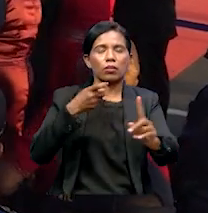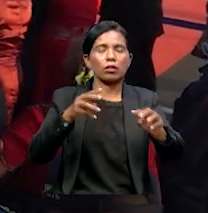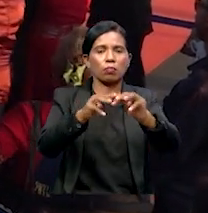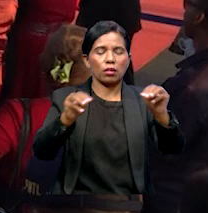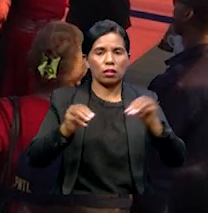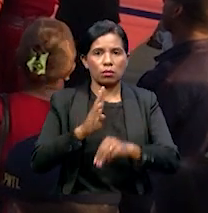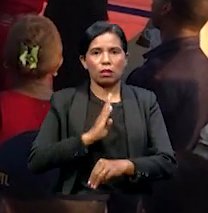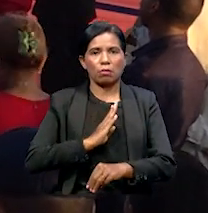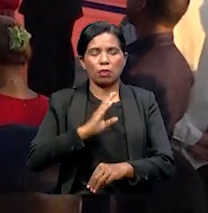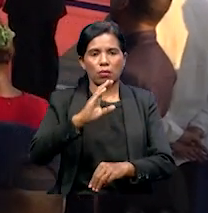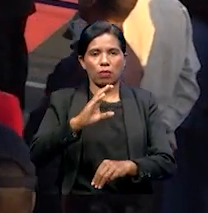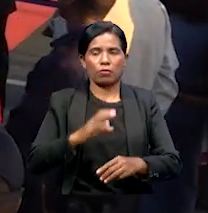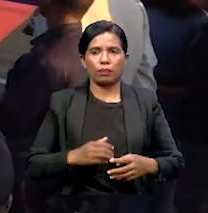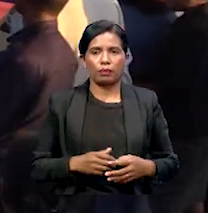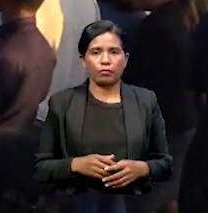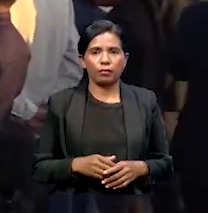Baukaunian.